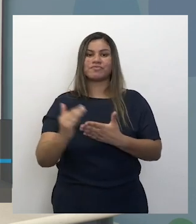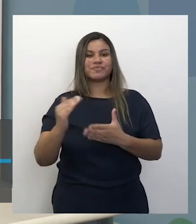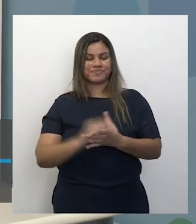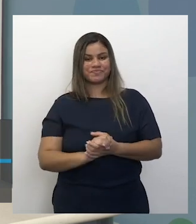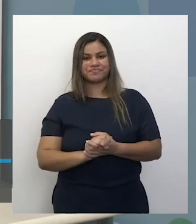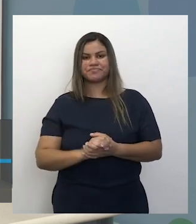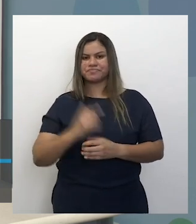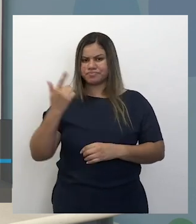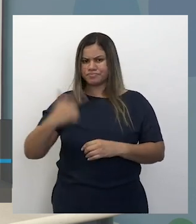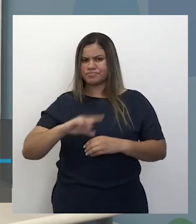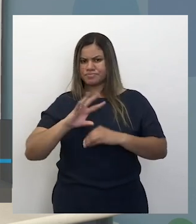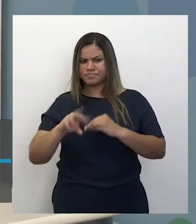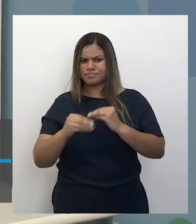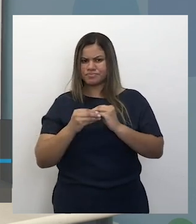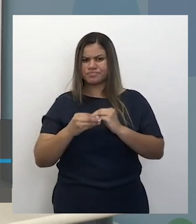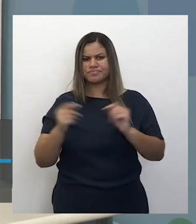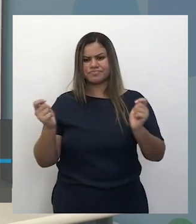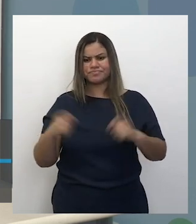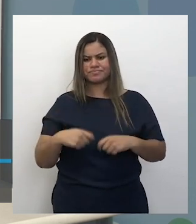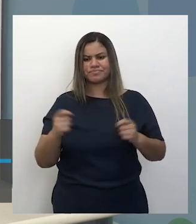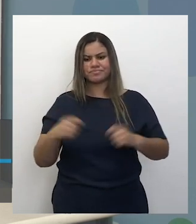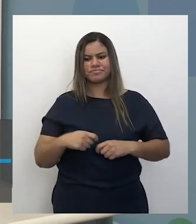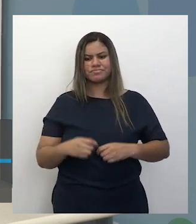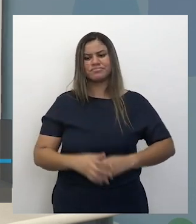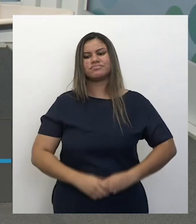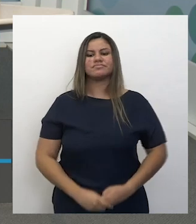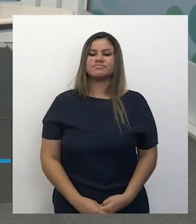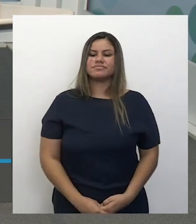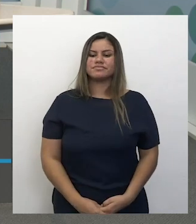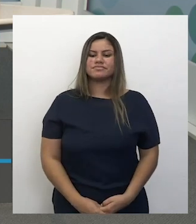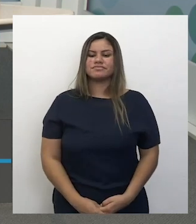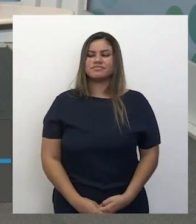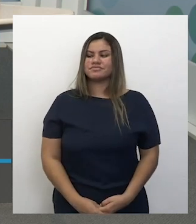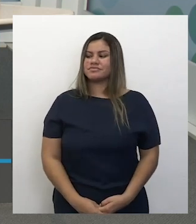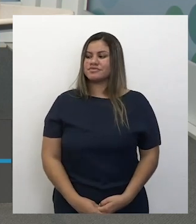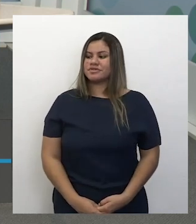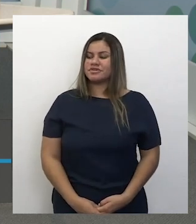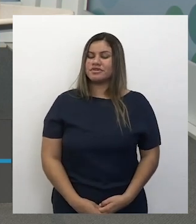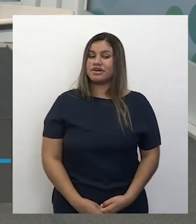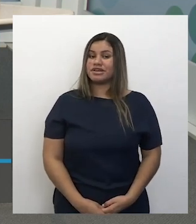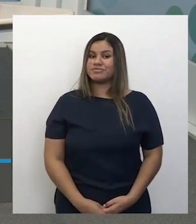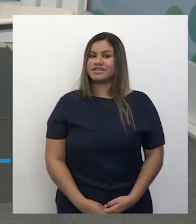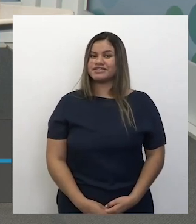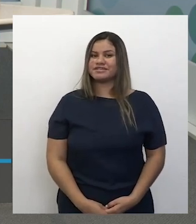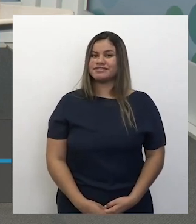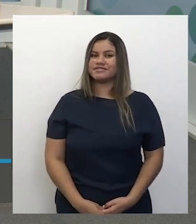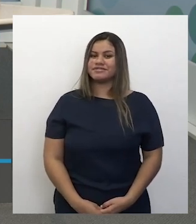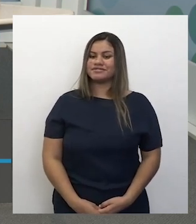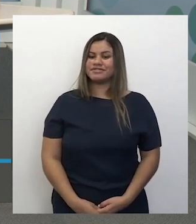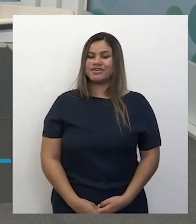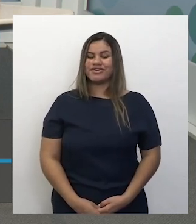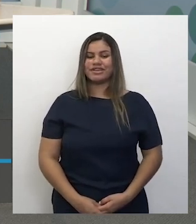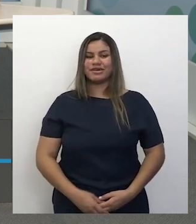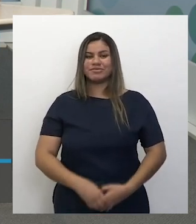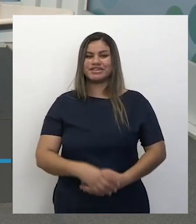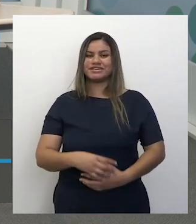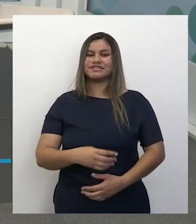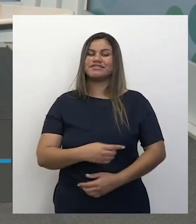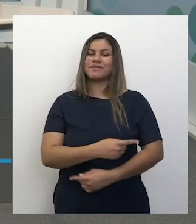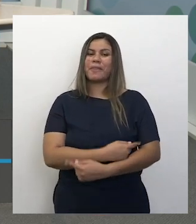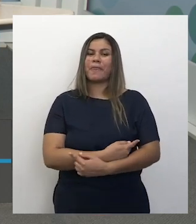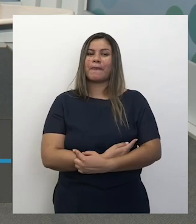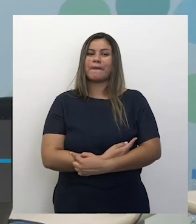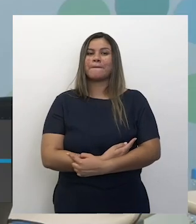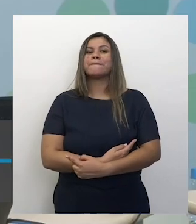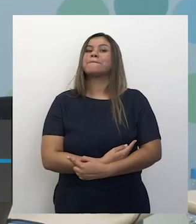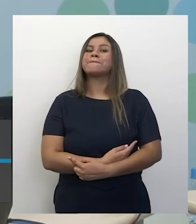para esse produto que eles vão fazer? Então, eu acredito que seja possível utilizar... Nossa, eu tive uma